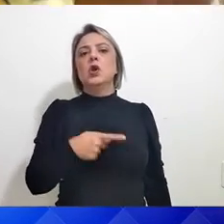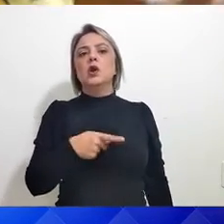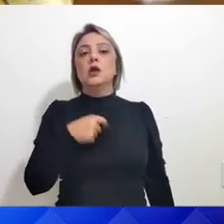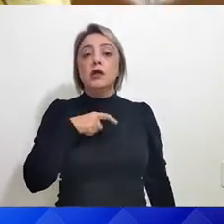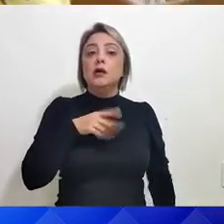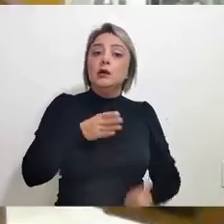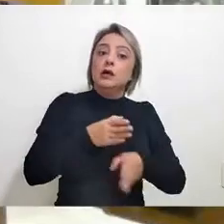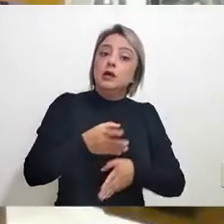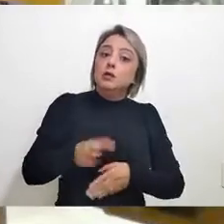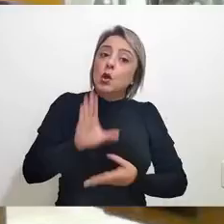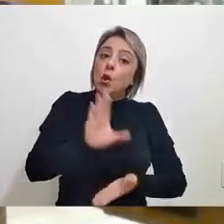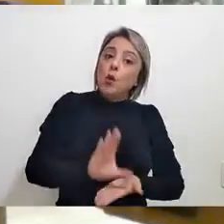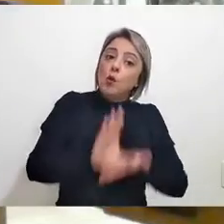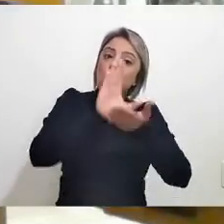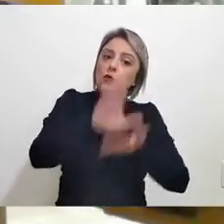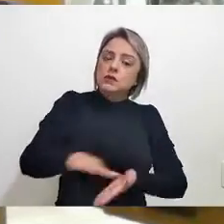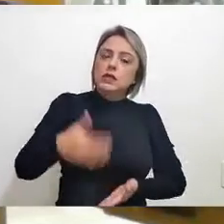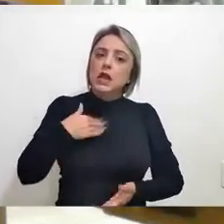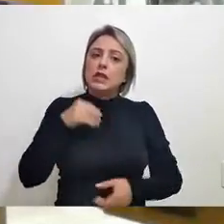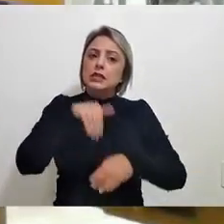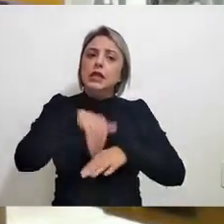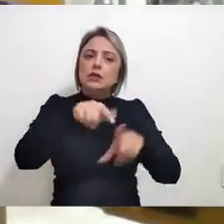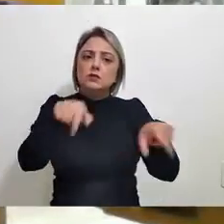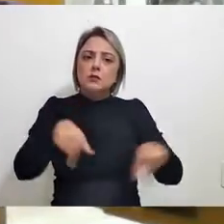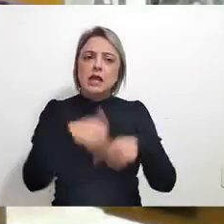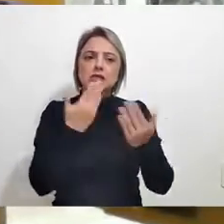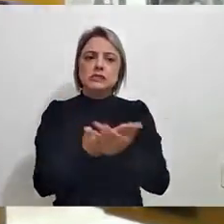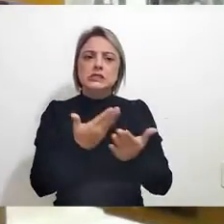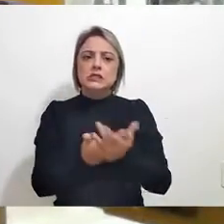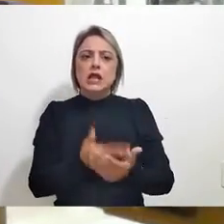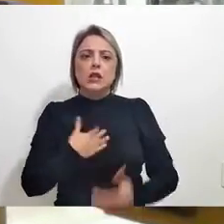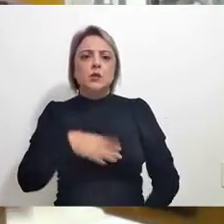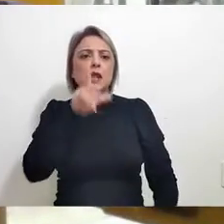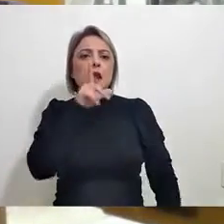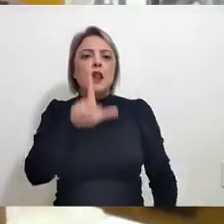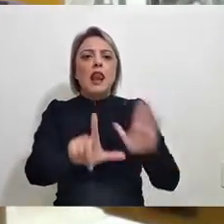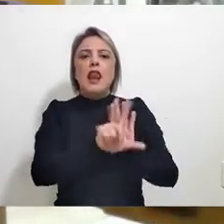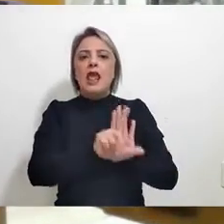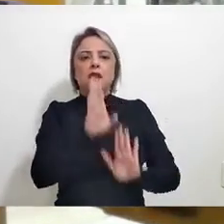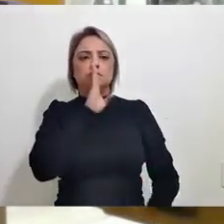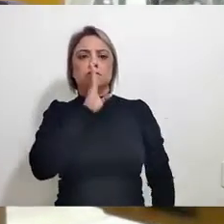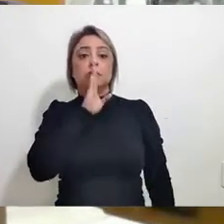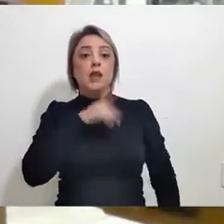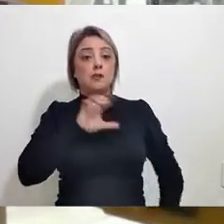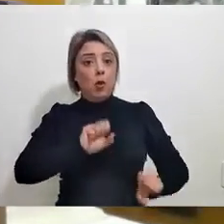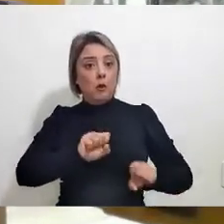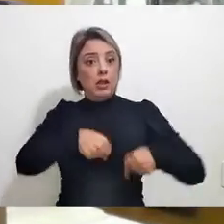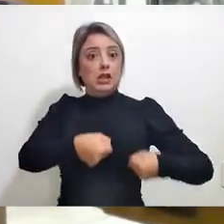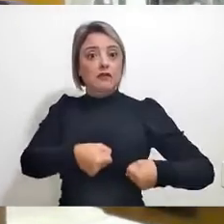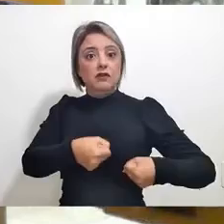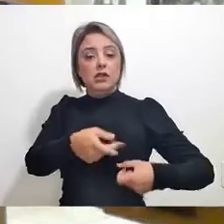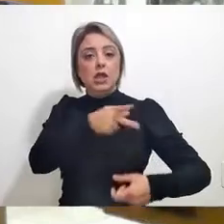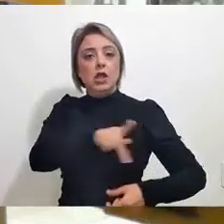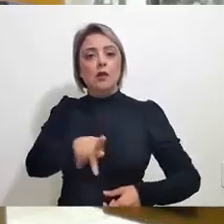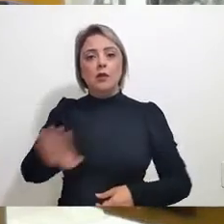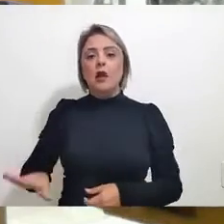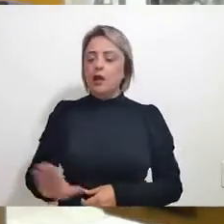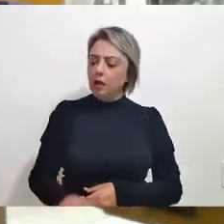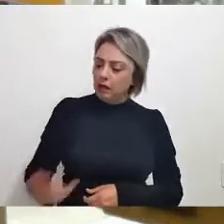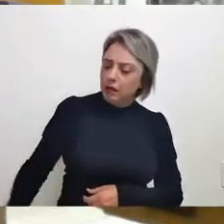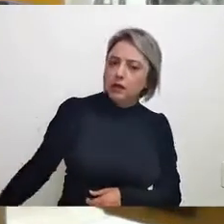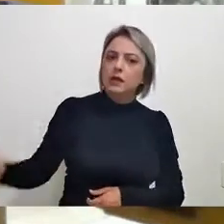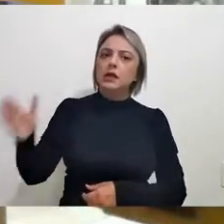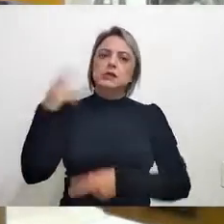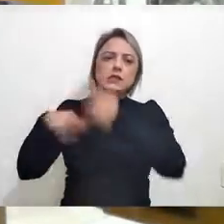dizer o que é e o que não é. Se não é professor, não venha me ensinar a trabalhar. Se é professor, a gente vai dialogar. Agora, se não é professor, e se a